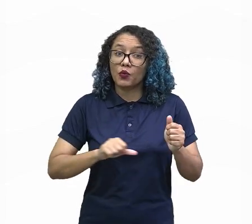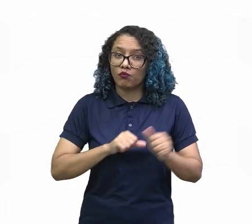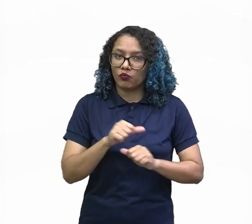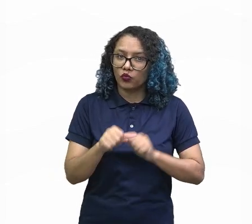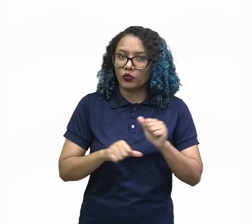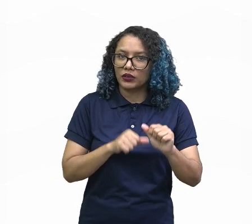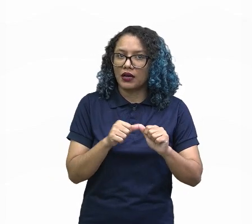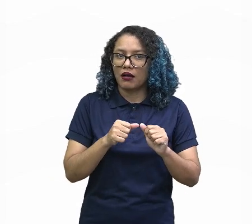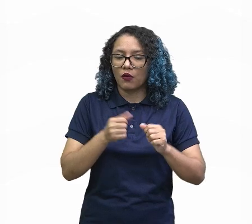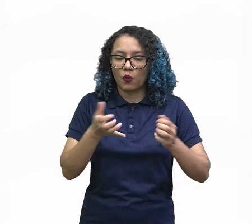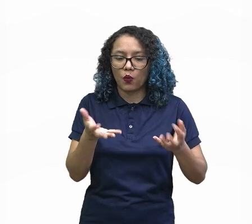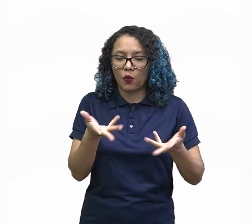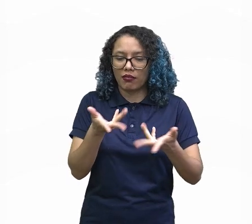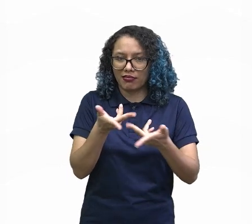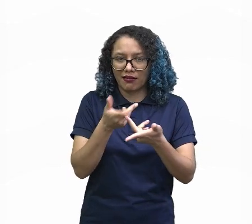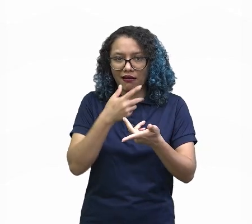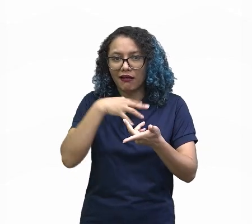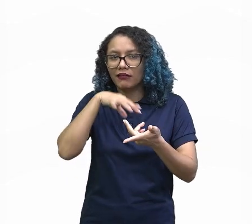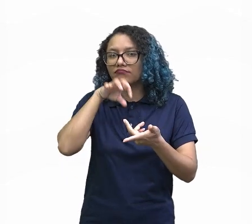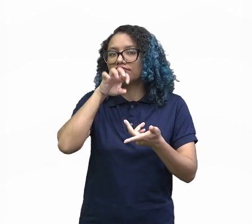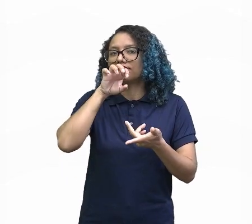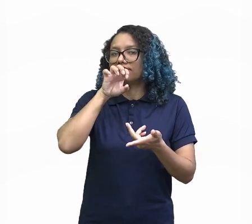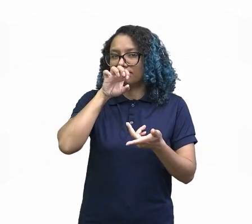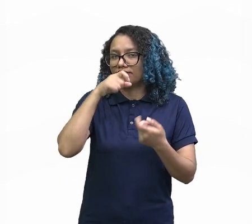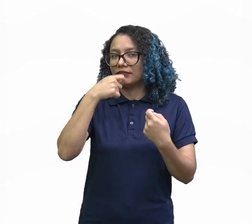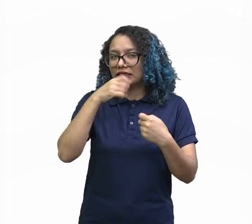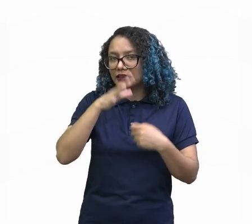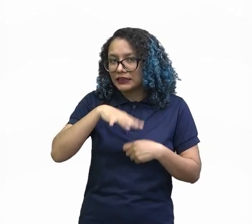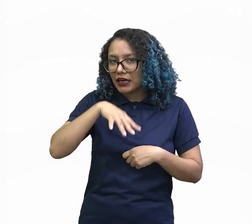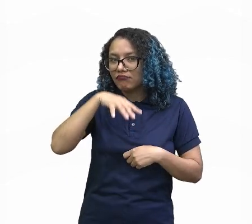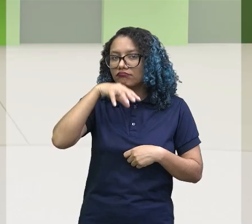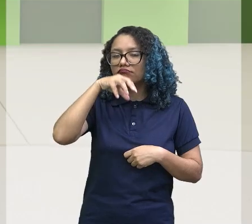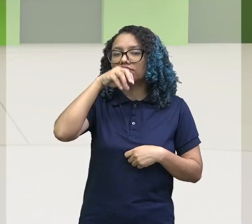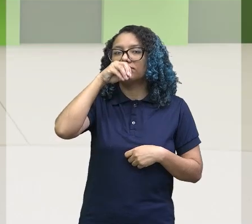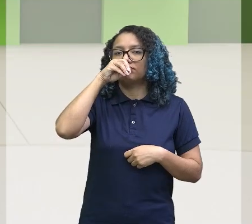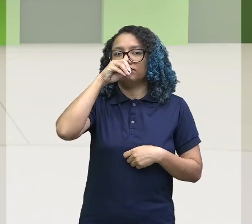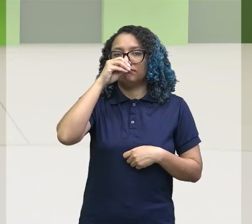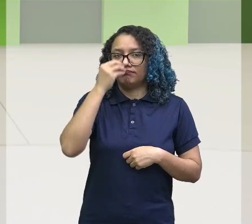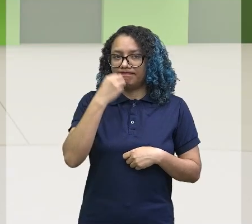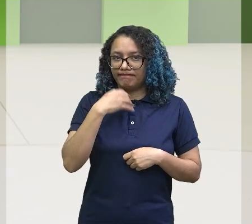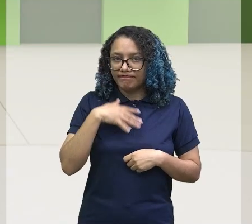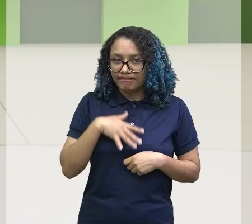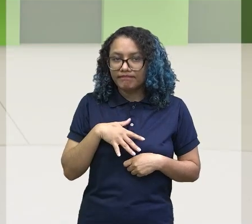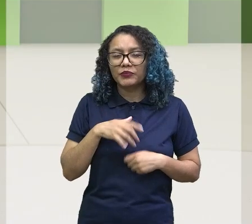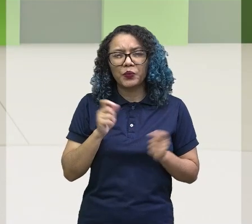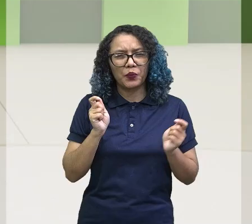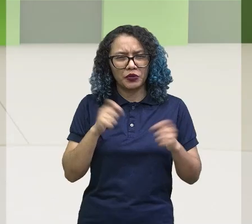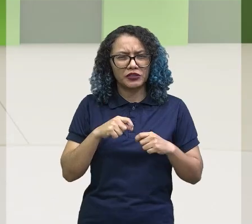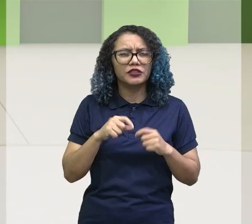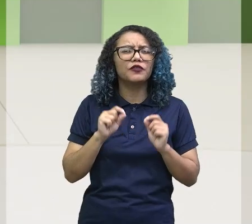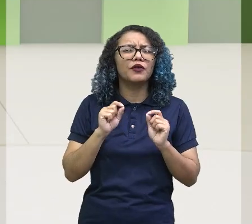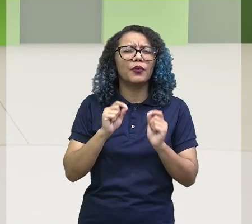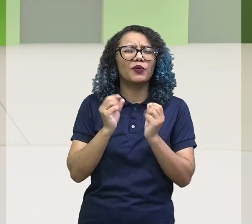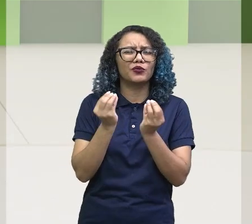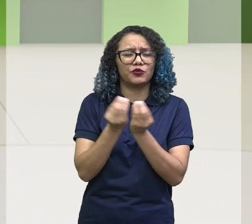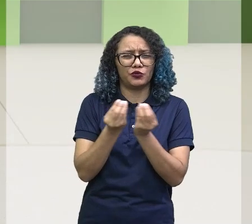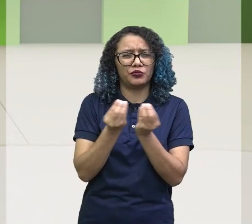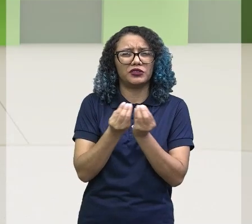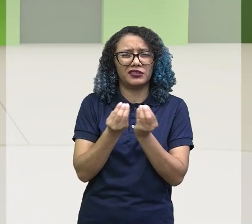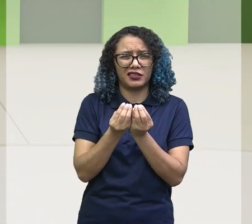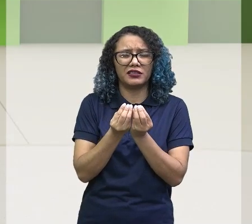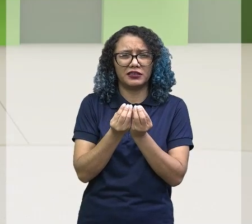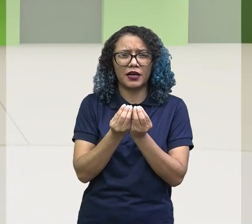ar, né? O ar que a gente vai precisar inalar, né, respirar, pode estar contendo ali um material que vai nos